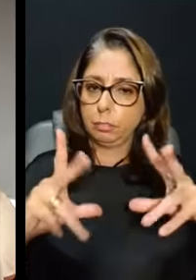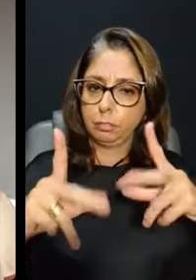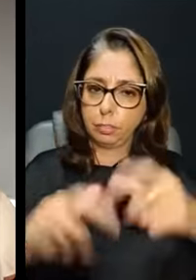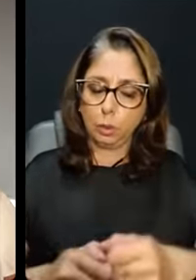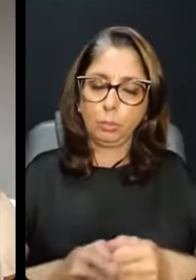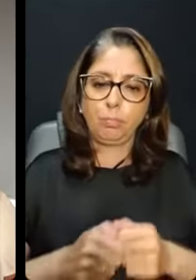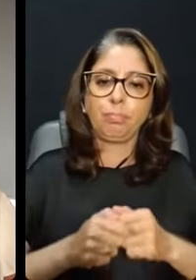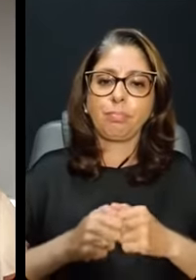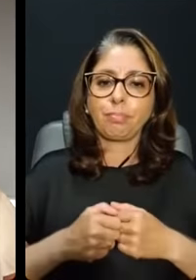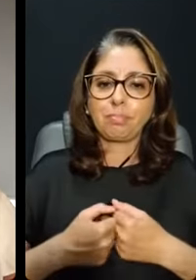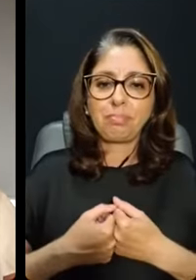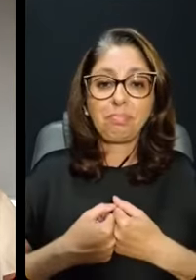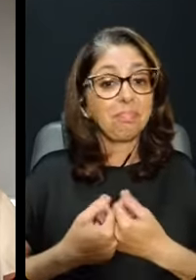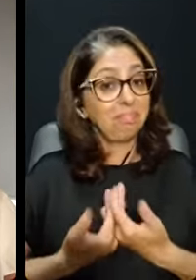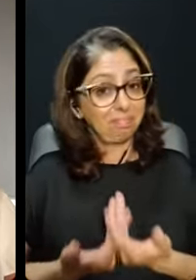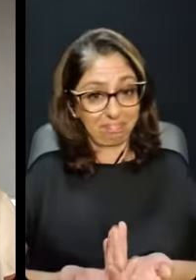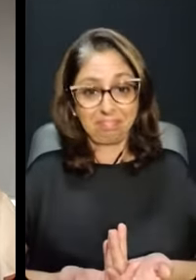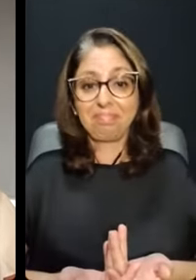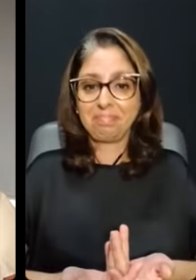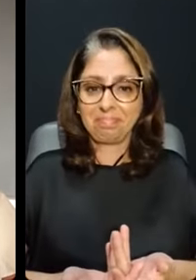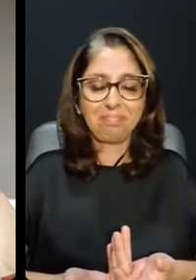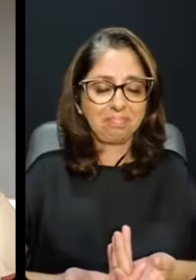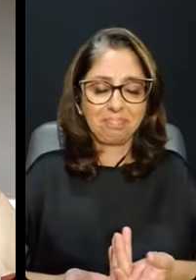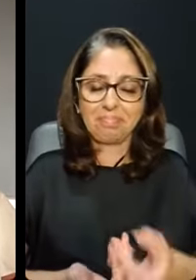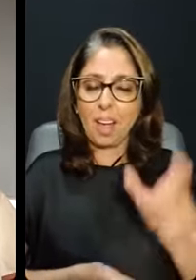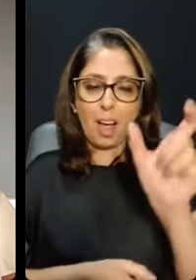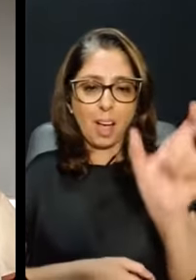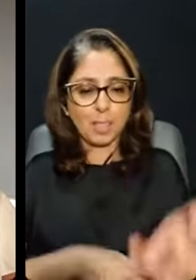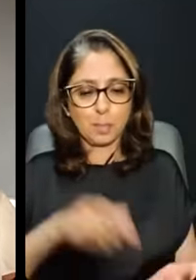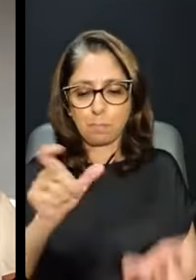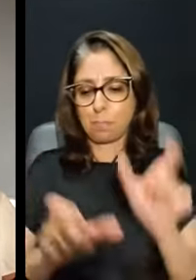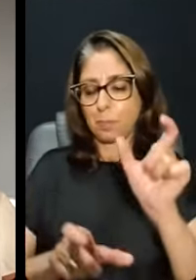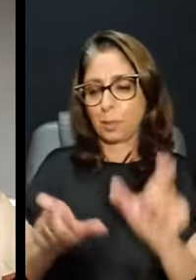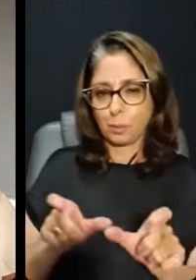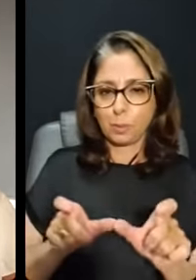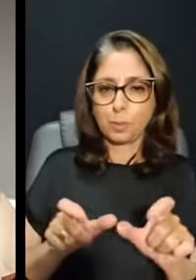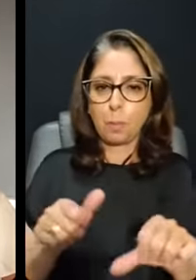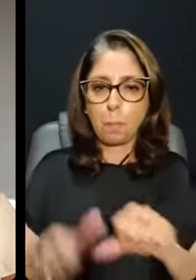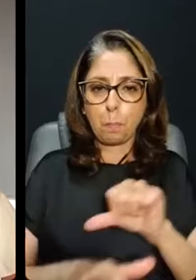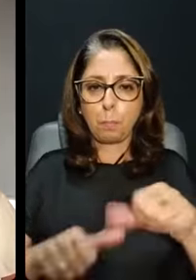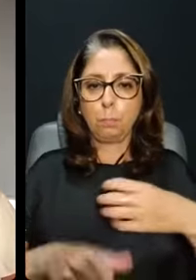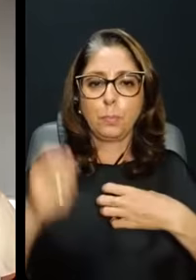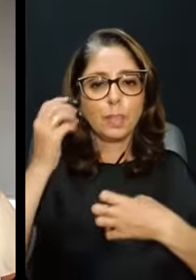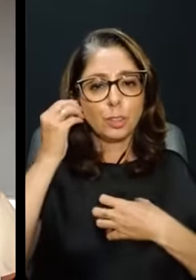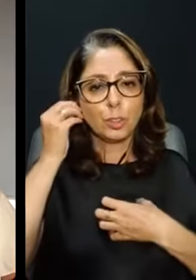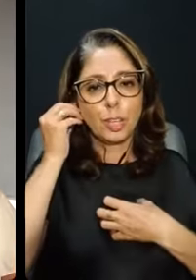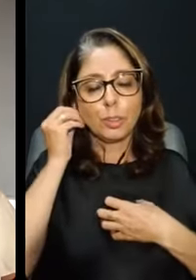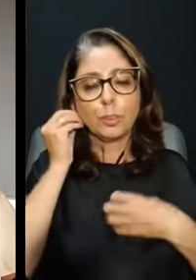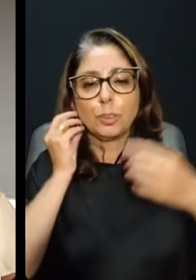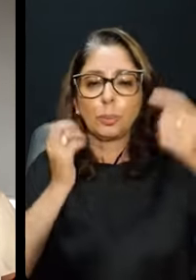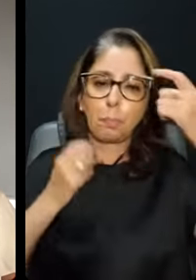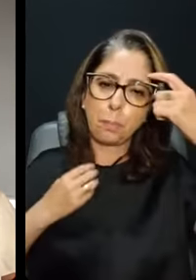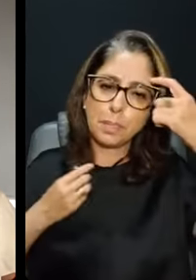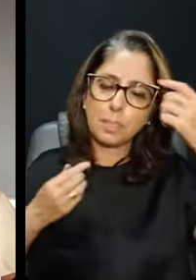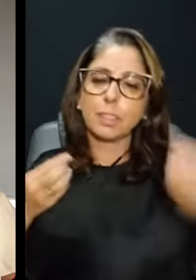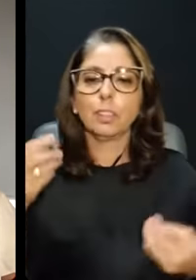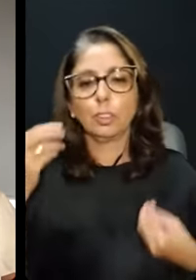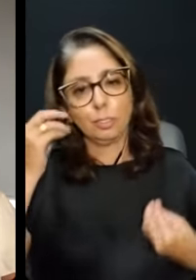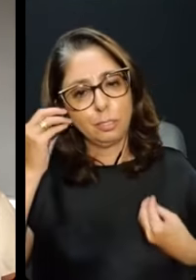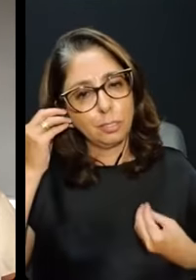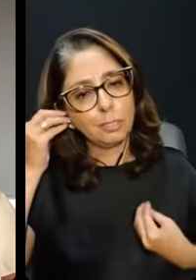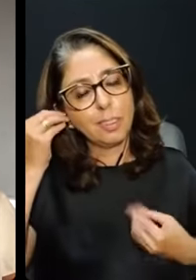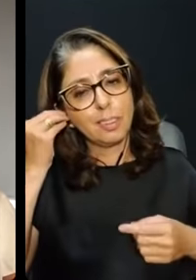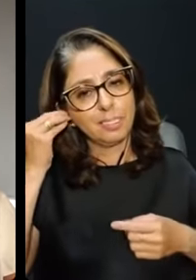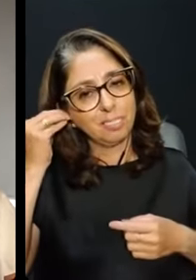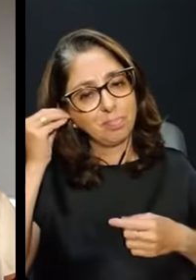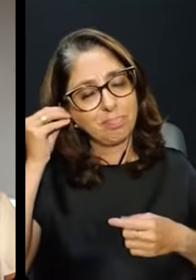Realmente transformar pessoas, transformar olhares, eu entendo que essa é a minha missão aí, de levar esse